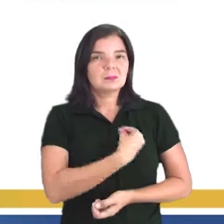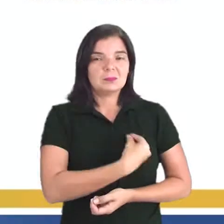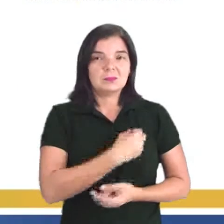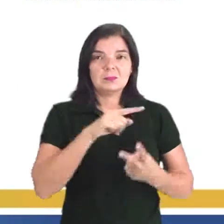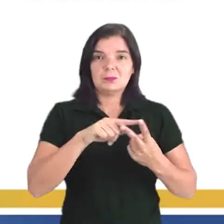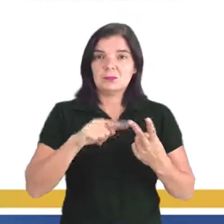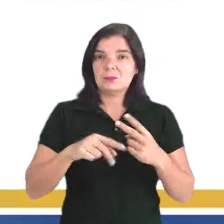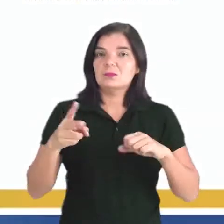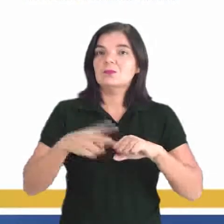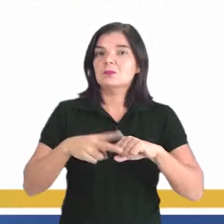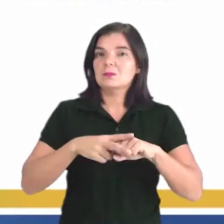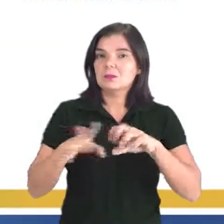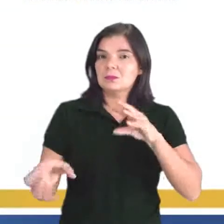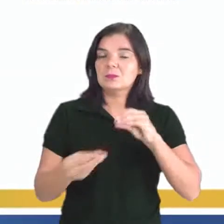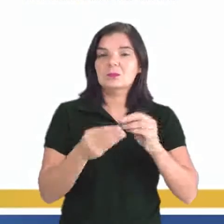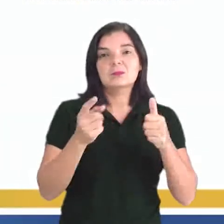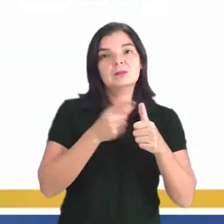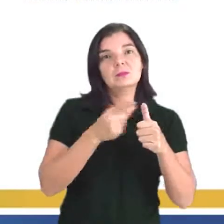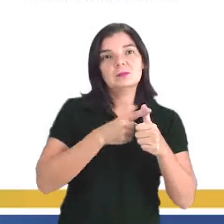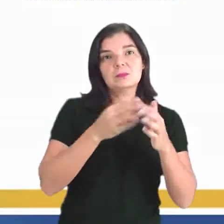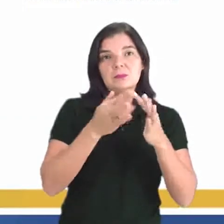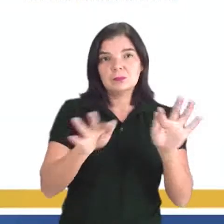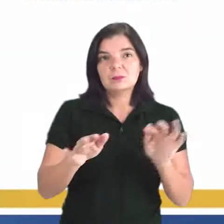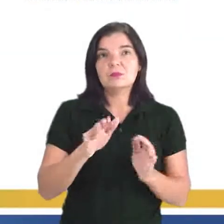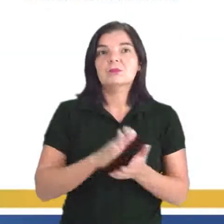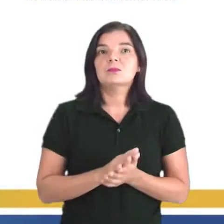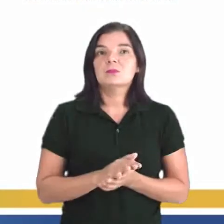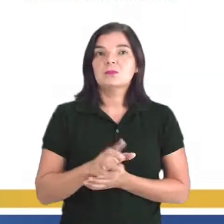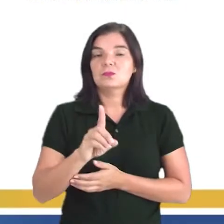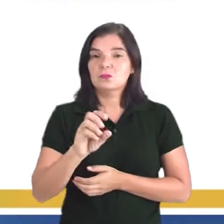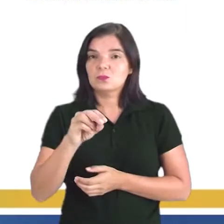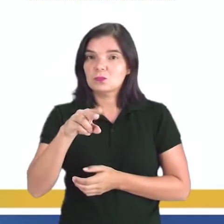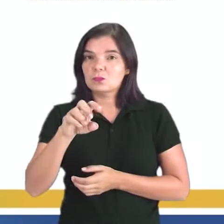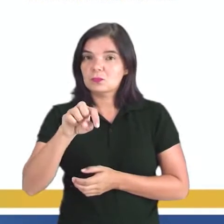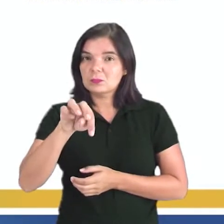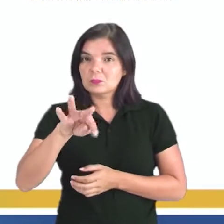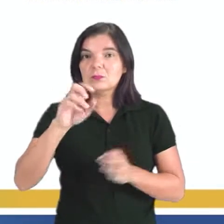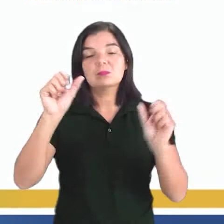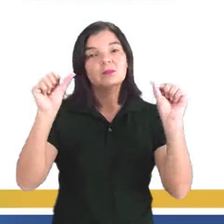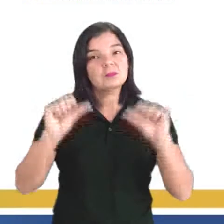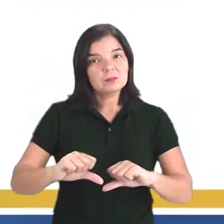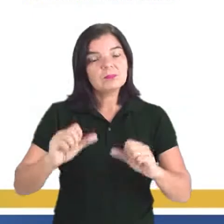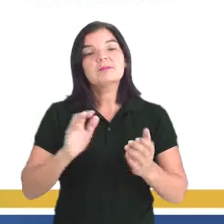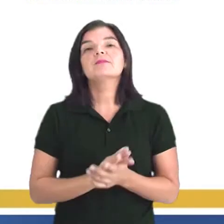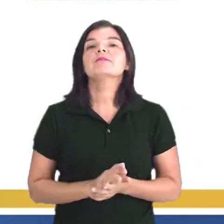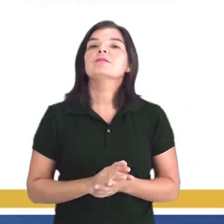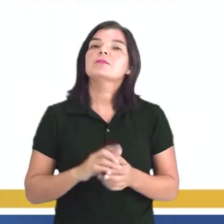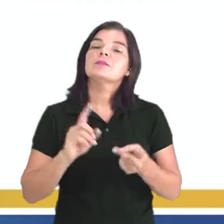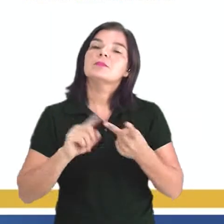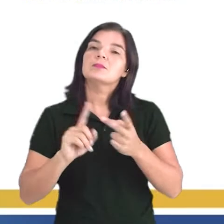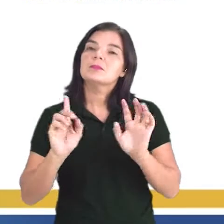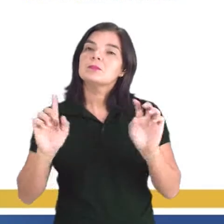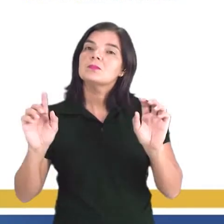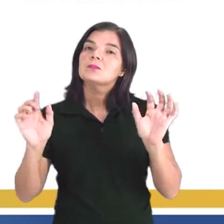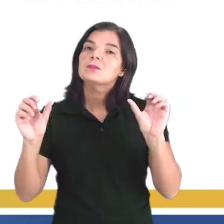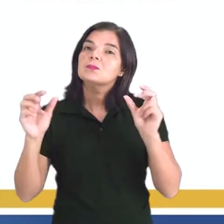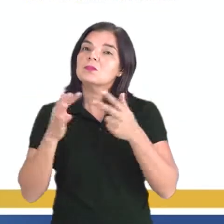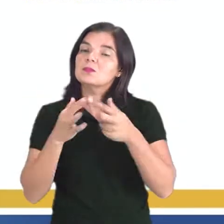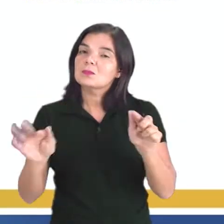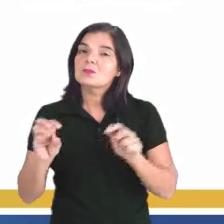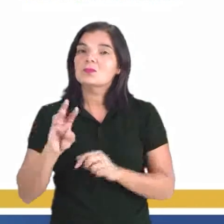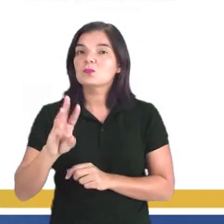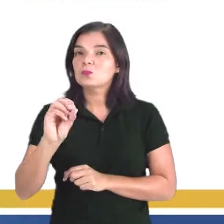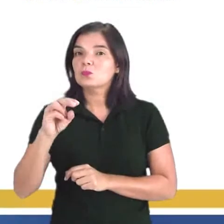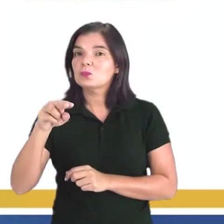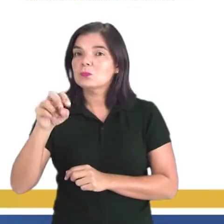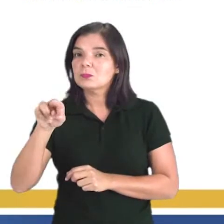dois verbos auxiliares. Na primeira frase, nós temos o don't, que é o auxiliar negativo do simple present, e na segunda frase, nós temos o won't,